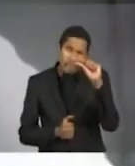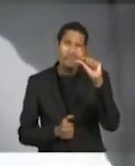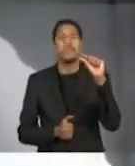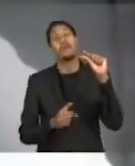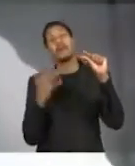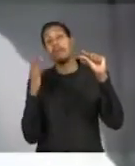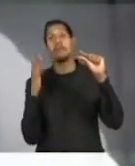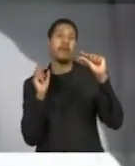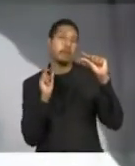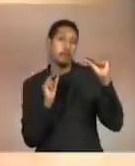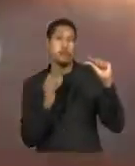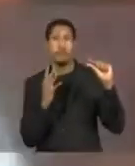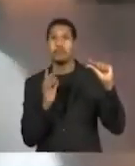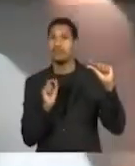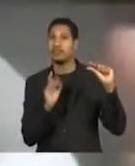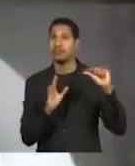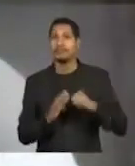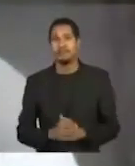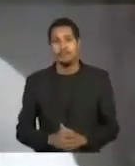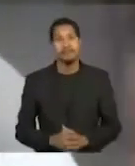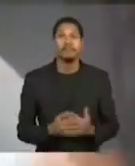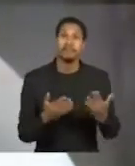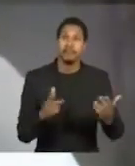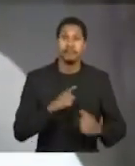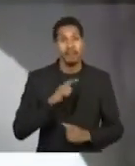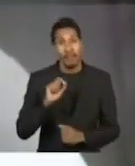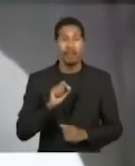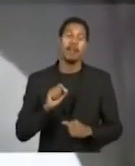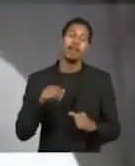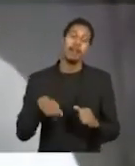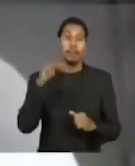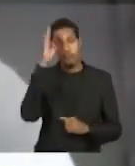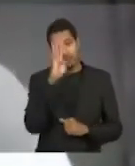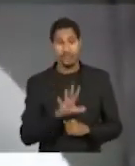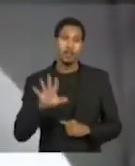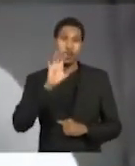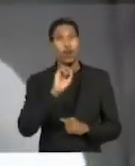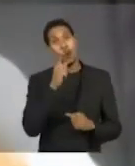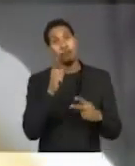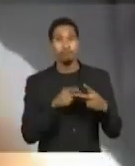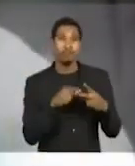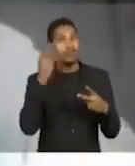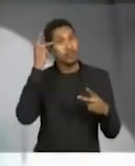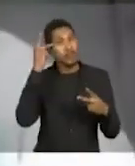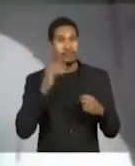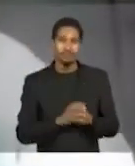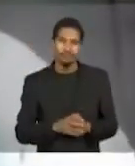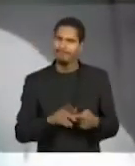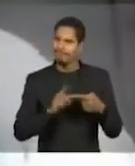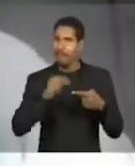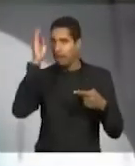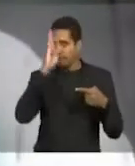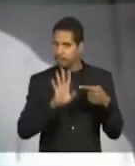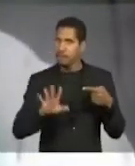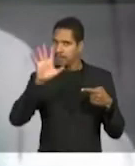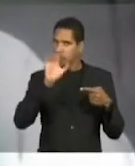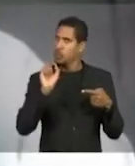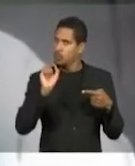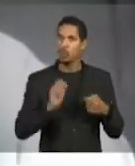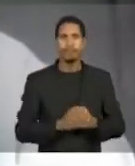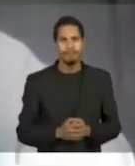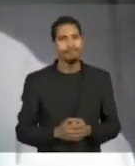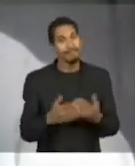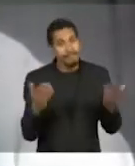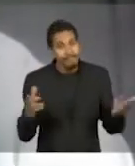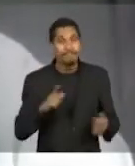se tivermos, tanto em nível de Brasil como em nível da cidade de São Paulo. Em nível de Brasil, nós temos lá